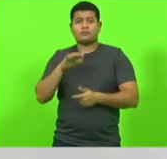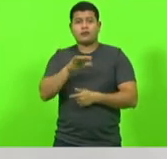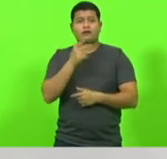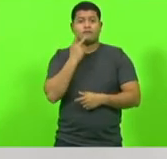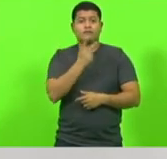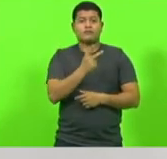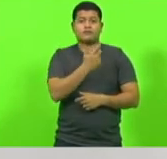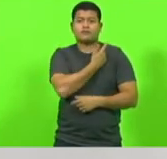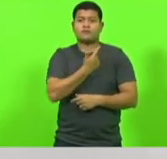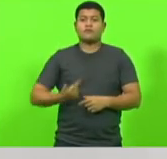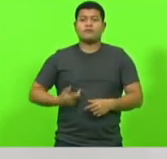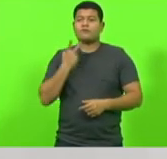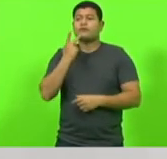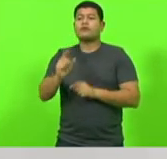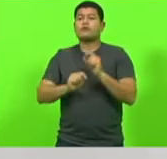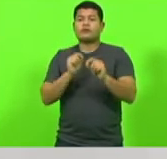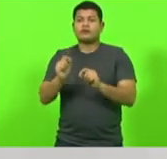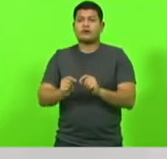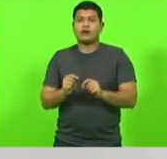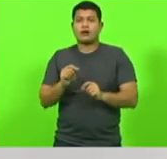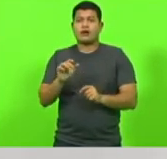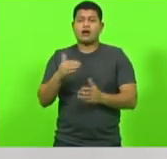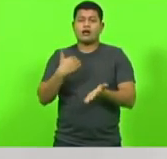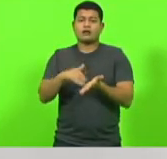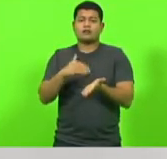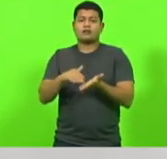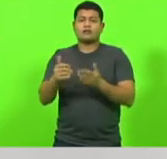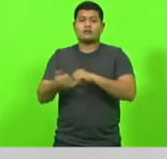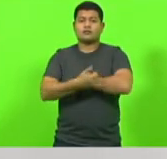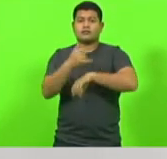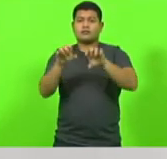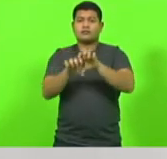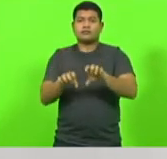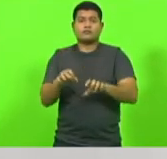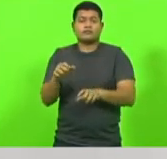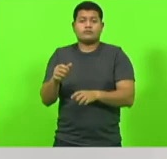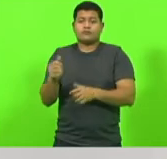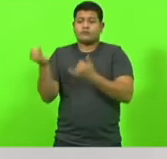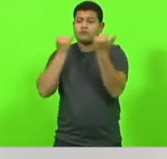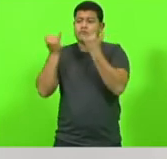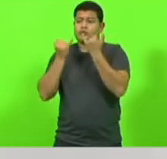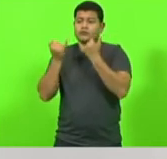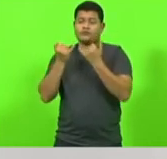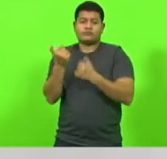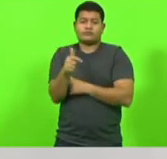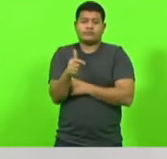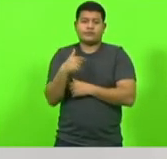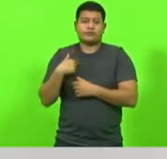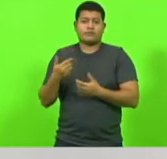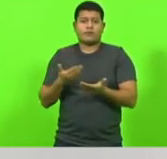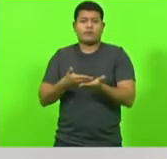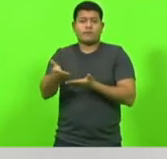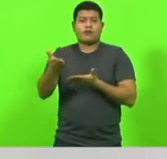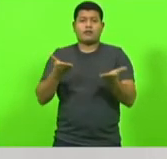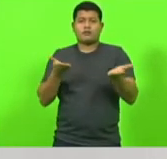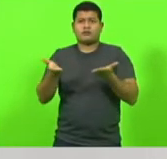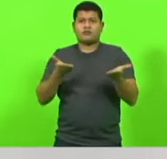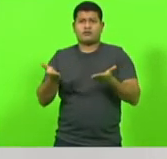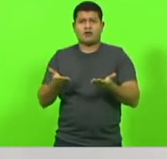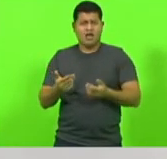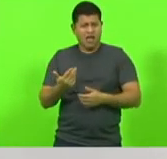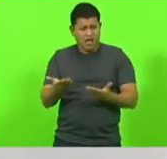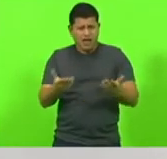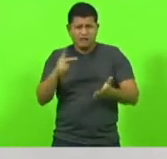qual é a justificativa? É que a Secretaria de Infraestrutura não tem informações suficientes sobre o setor para abrir uma licitação. É sério? Essa